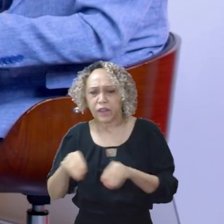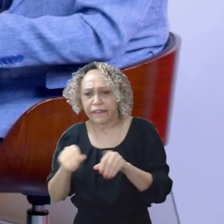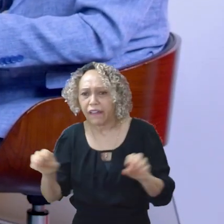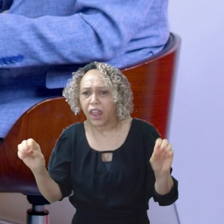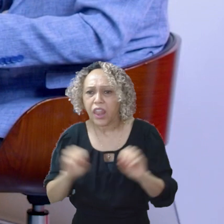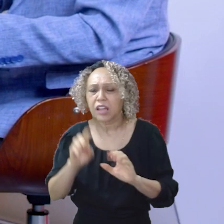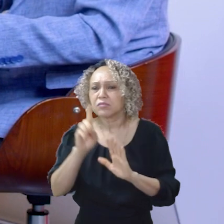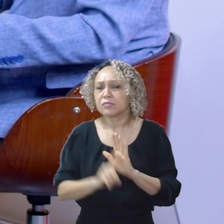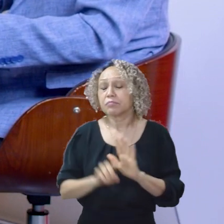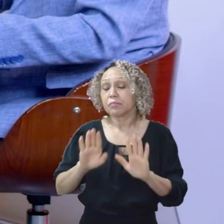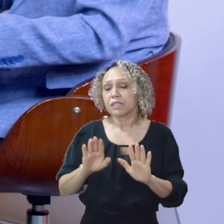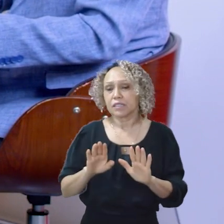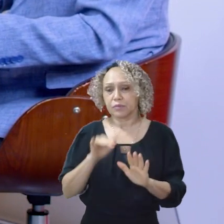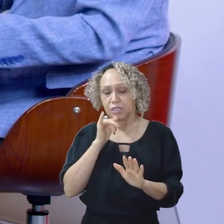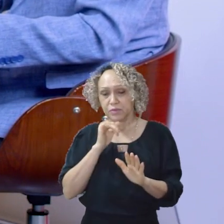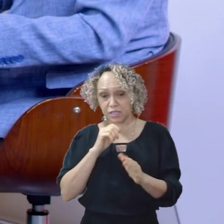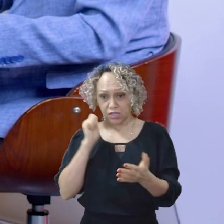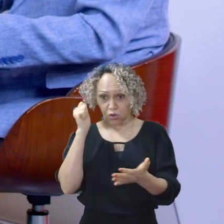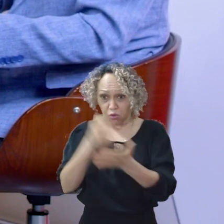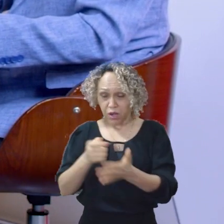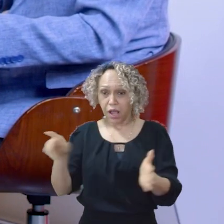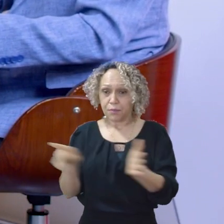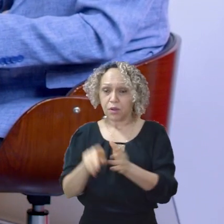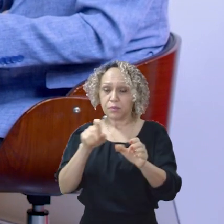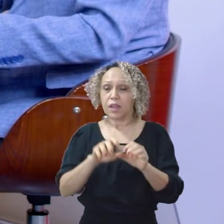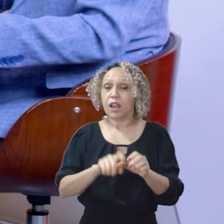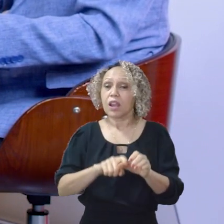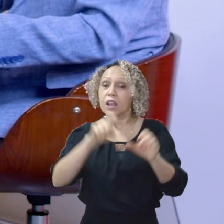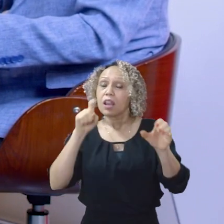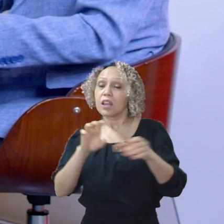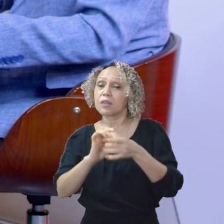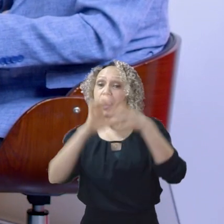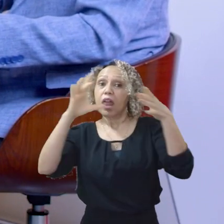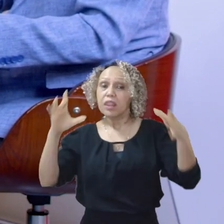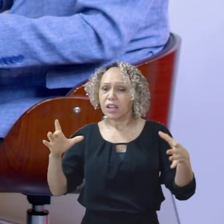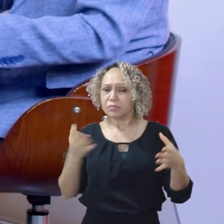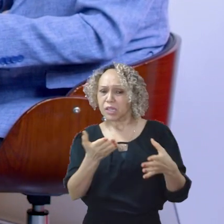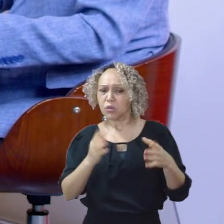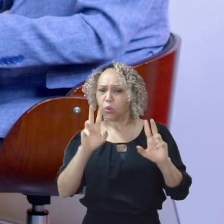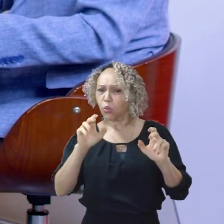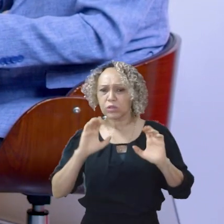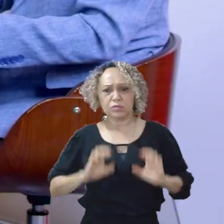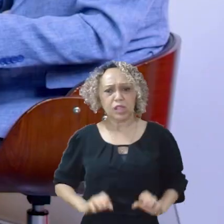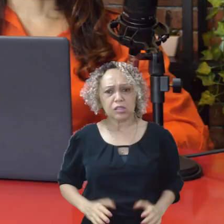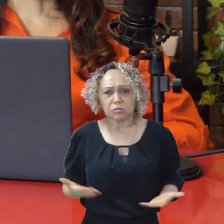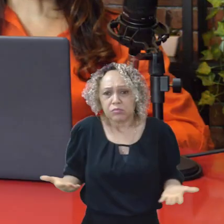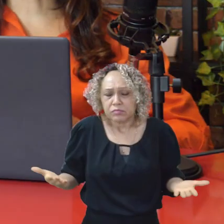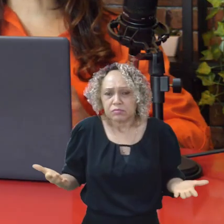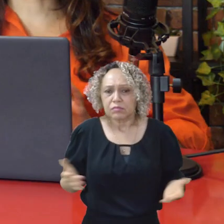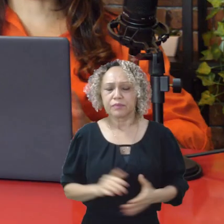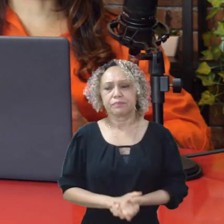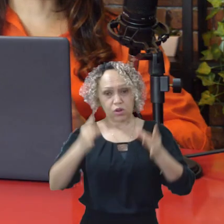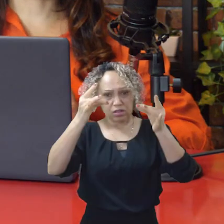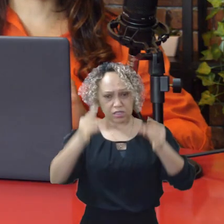terra. Mesmo que ele chegar a comprar a própria euforia, a própria liberdade, ele nunca vai ser considerado um cidadão.